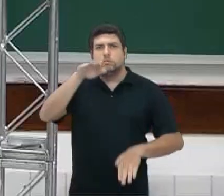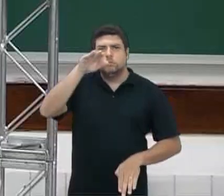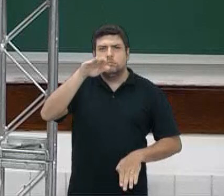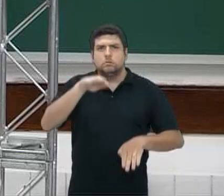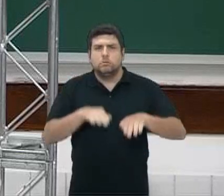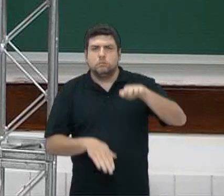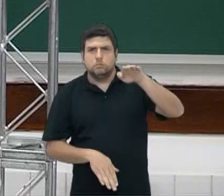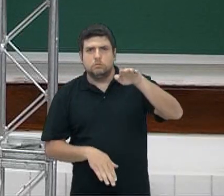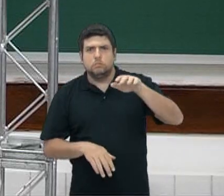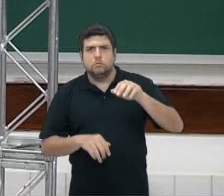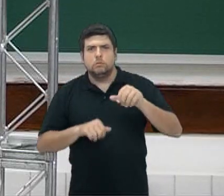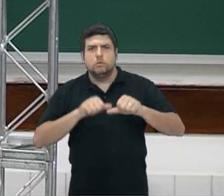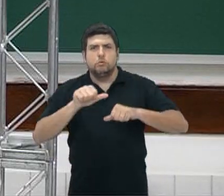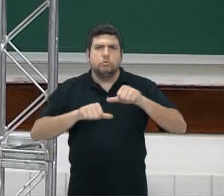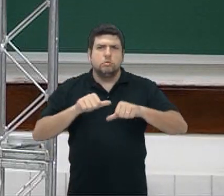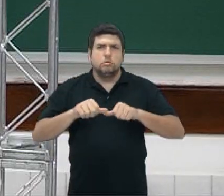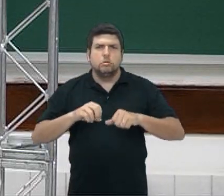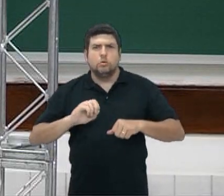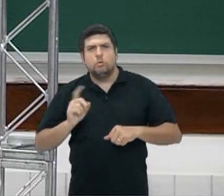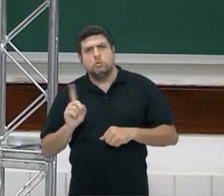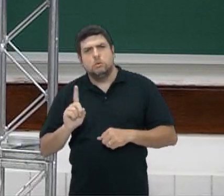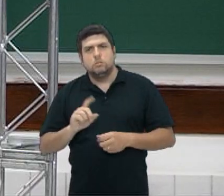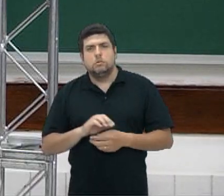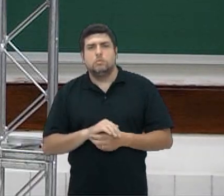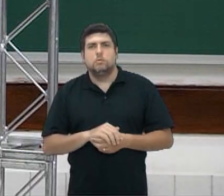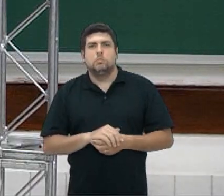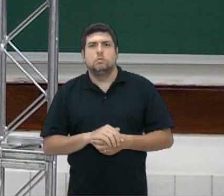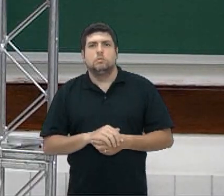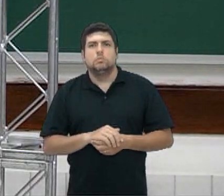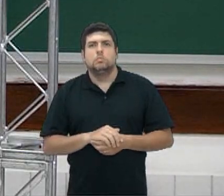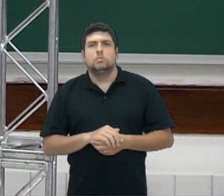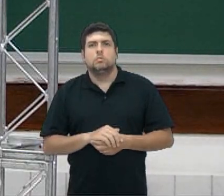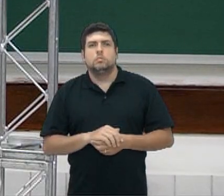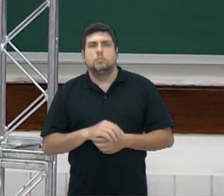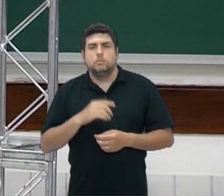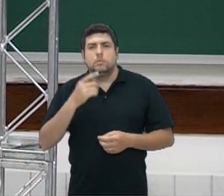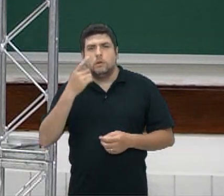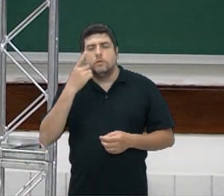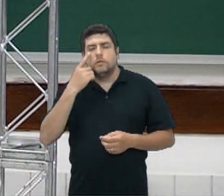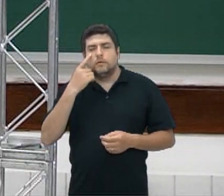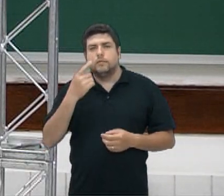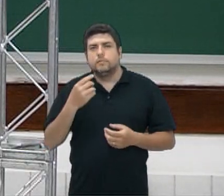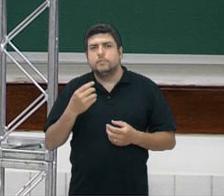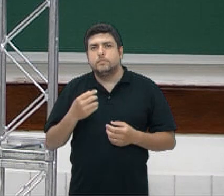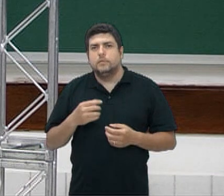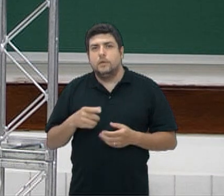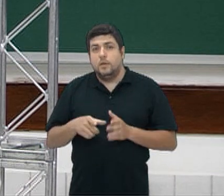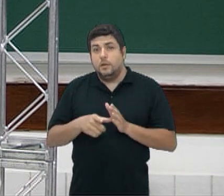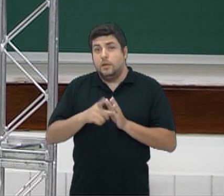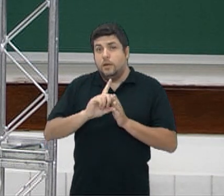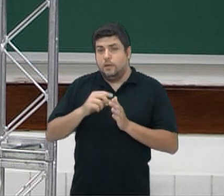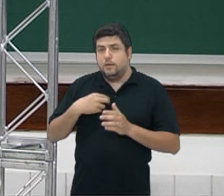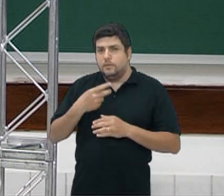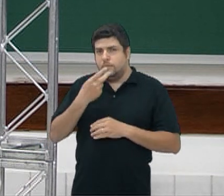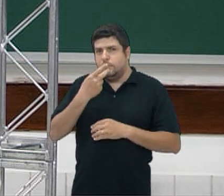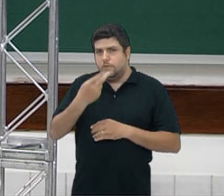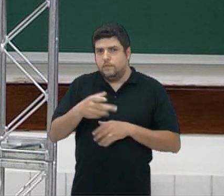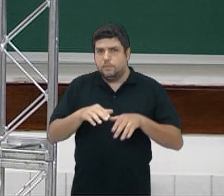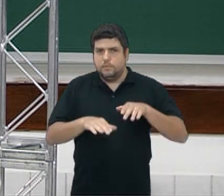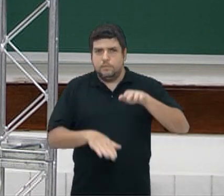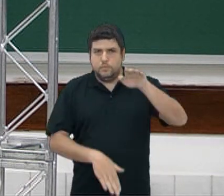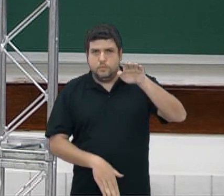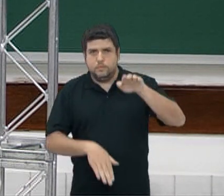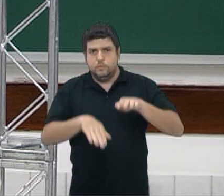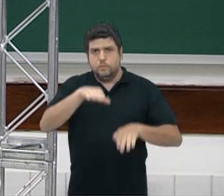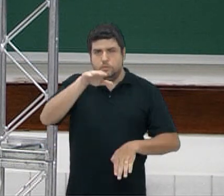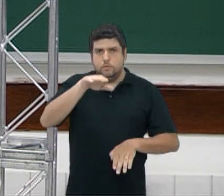varia? Gente, vamos analisar. Eu falei para vocês aqui que a quantidade de movimento ela é